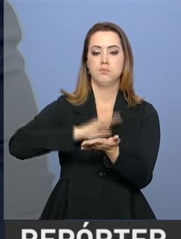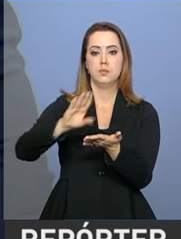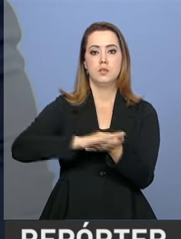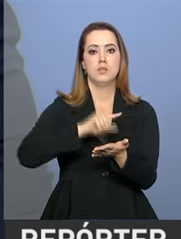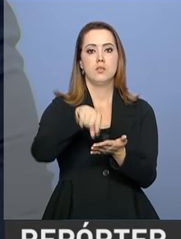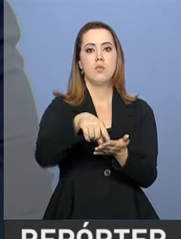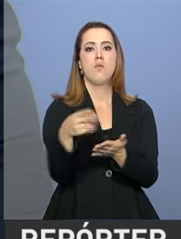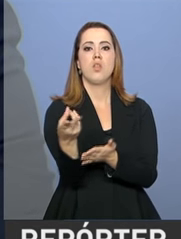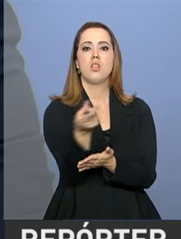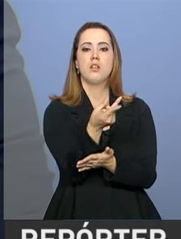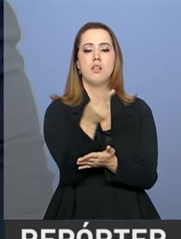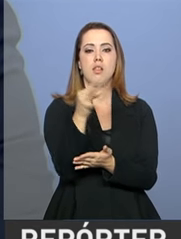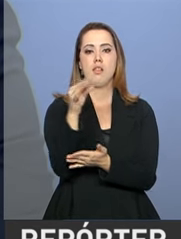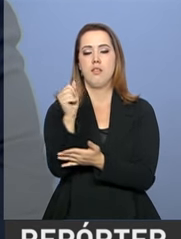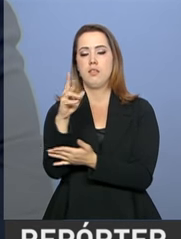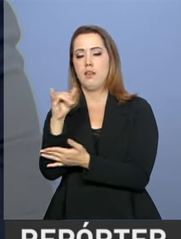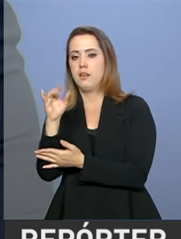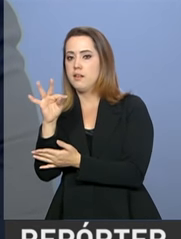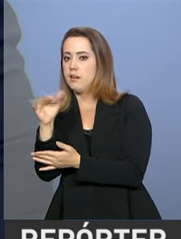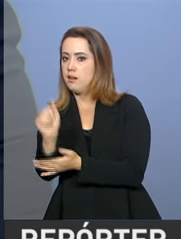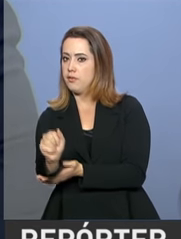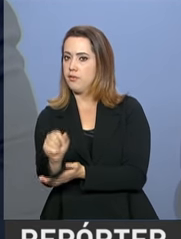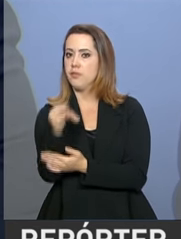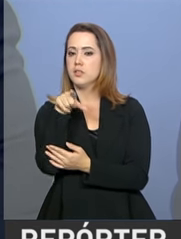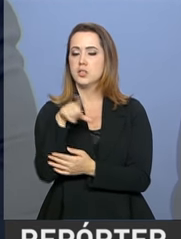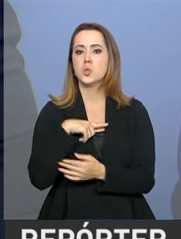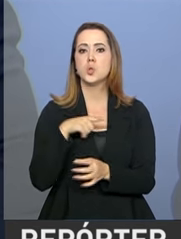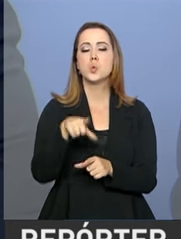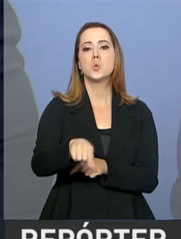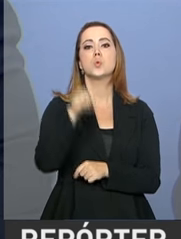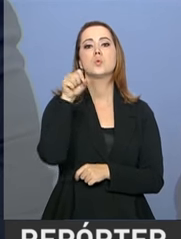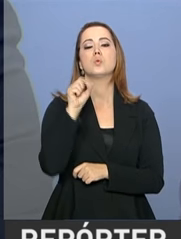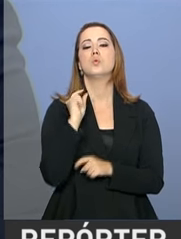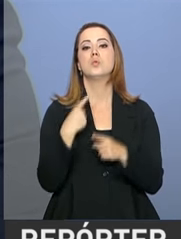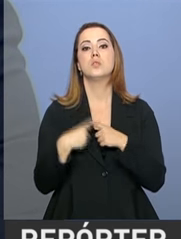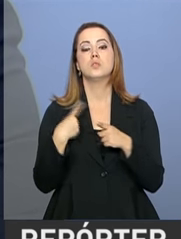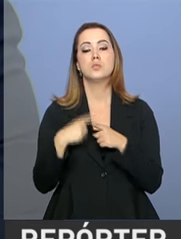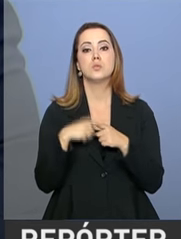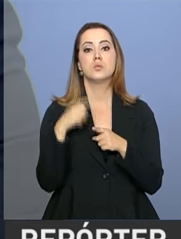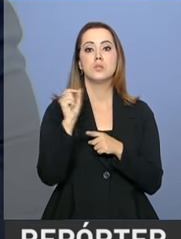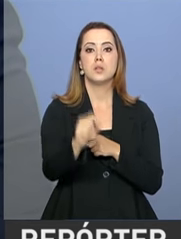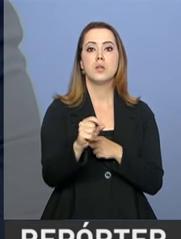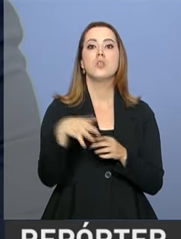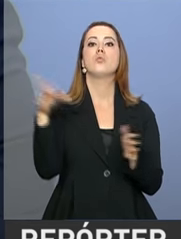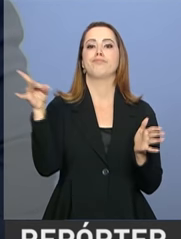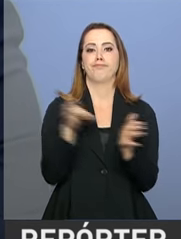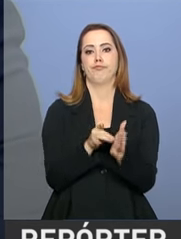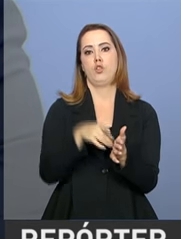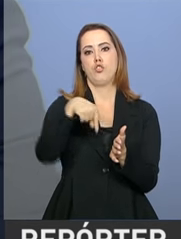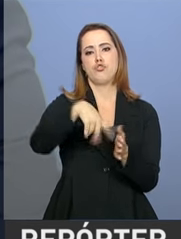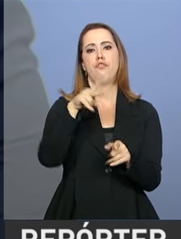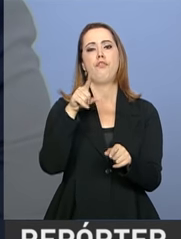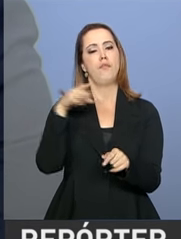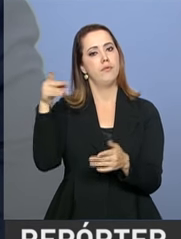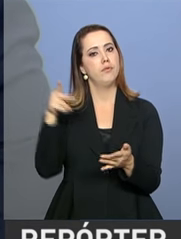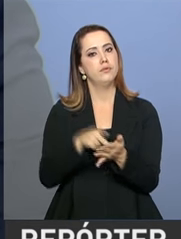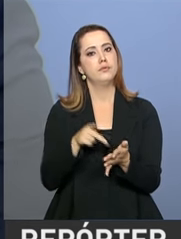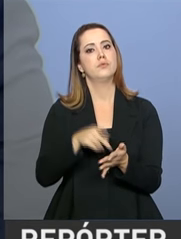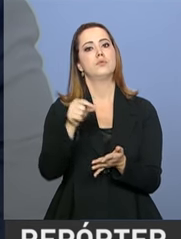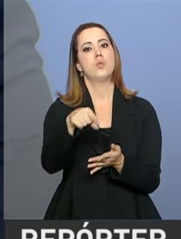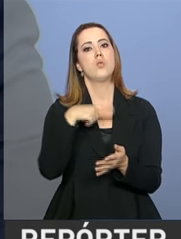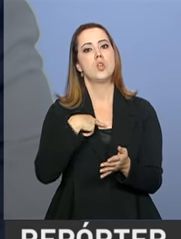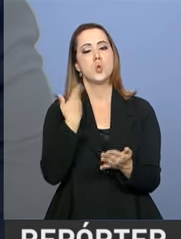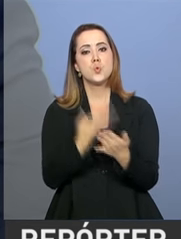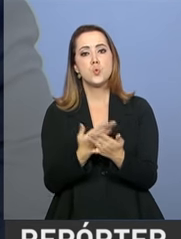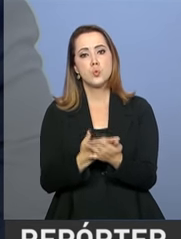as tarifas, elas serão definidas em função, calcadas na realidade, em estudos técnicos,